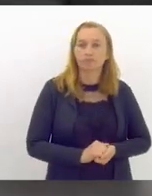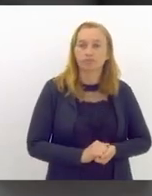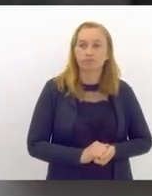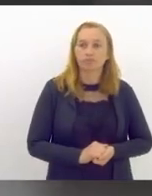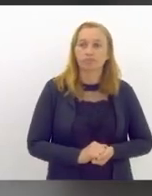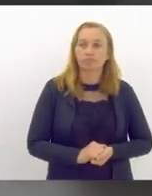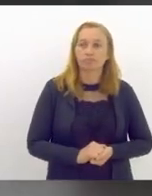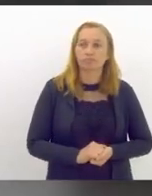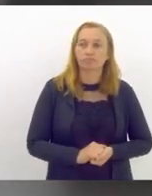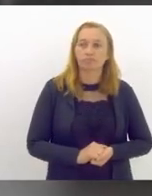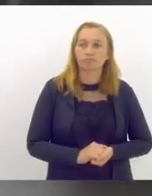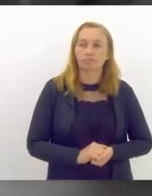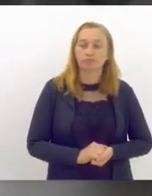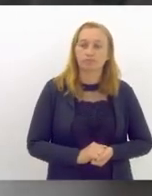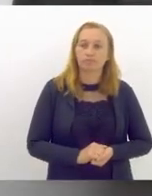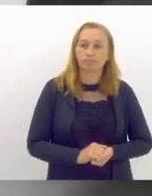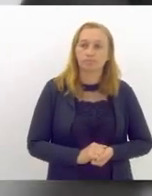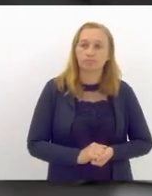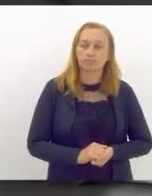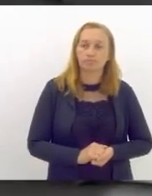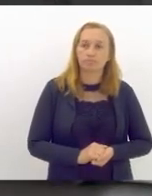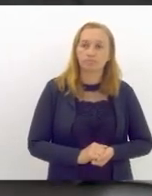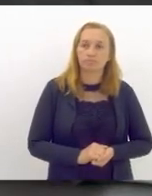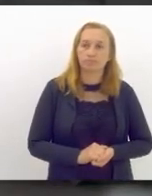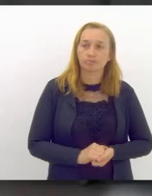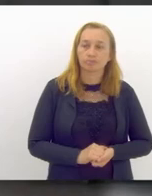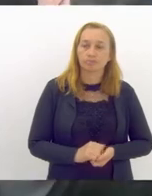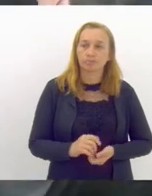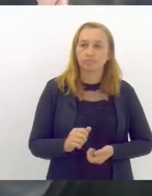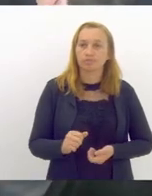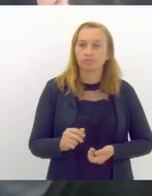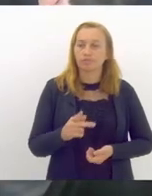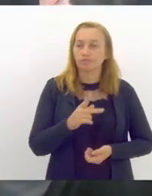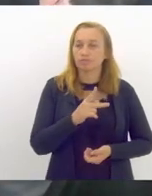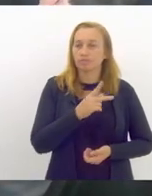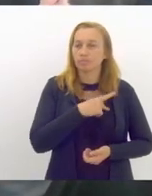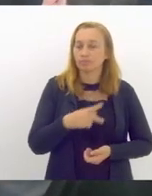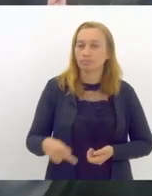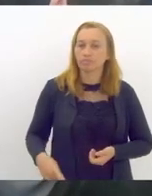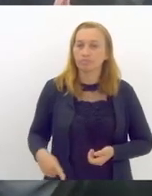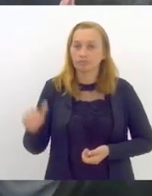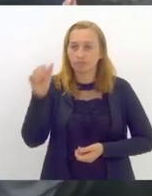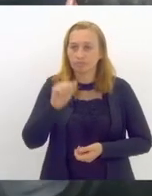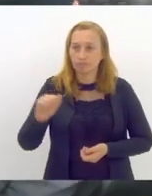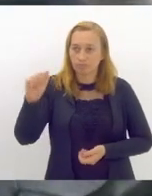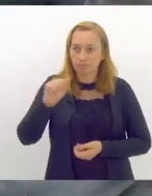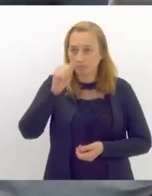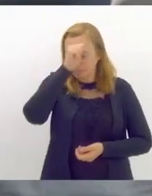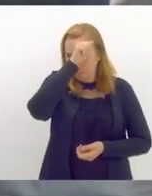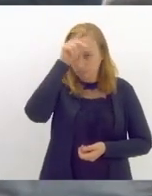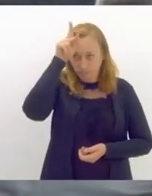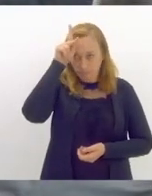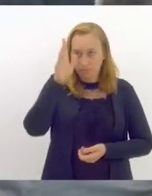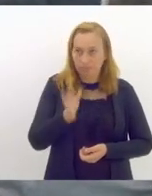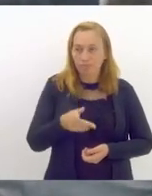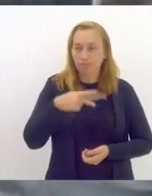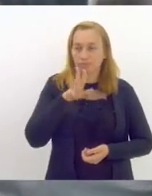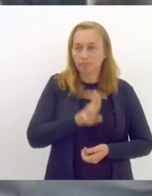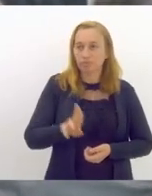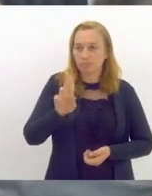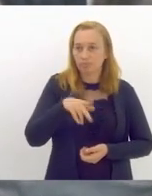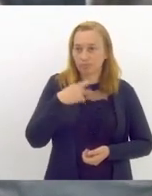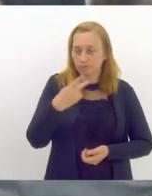está aqui o presidente da associação dos prefeitos que já fez uso da